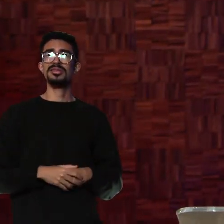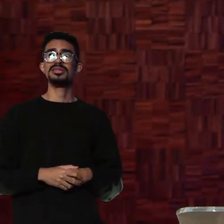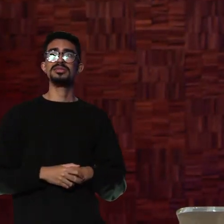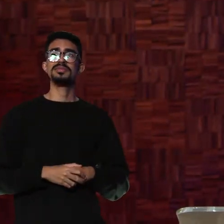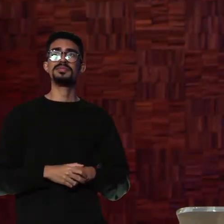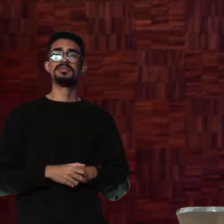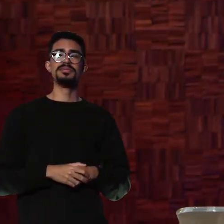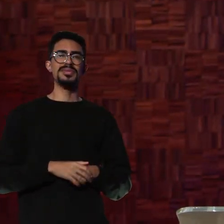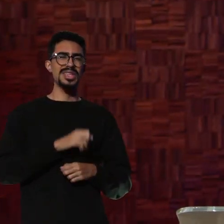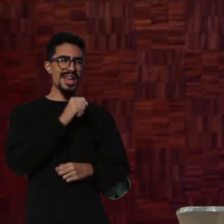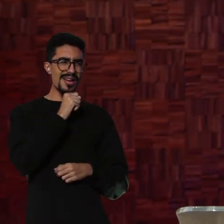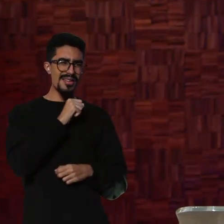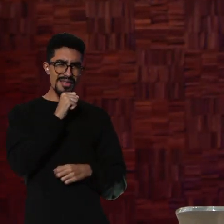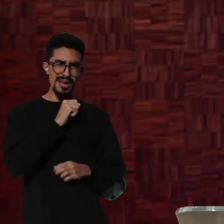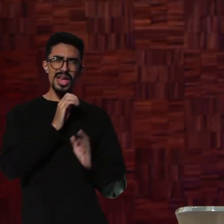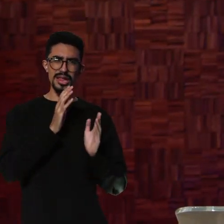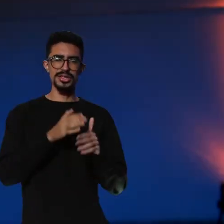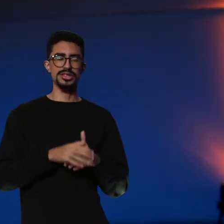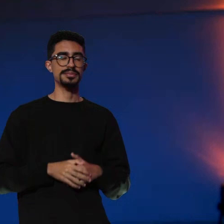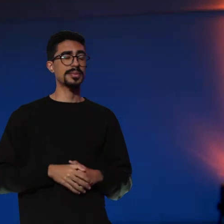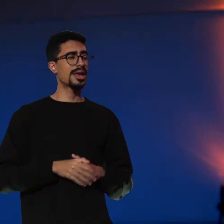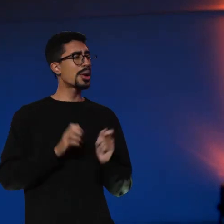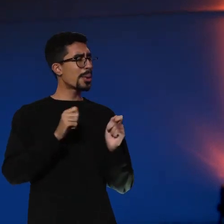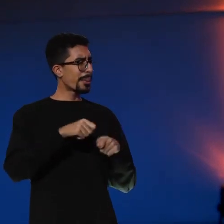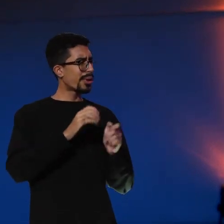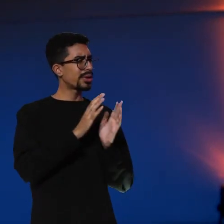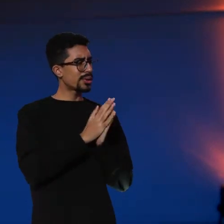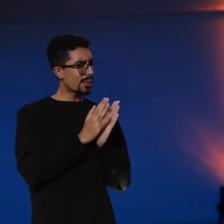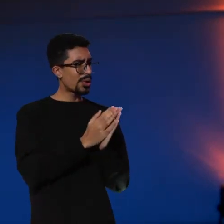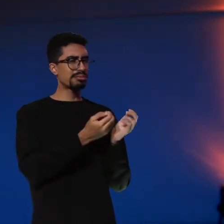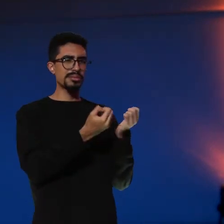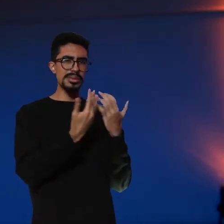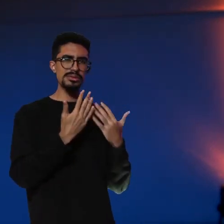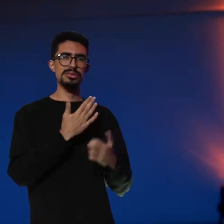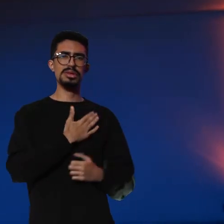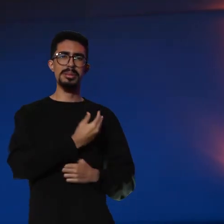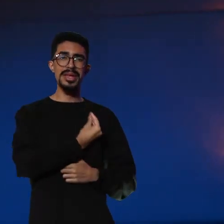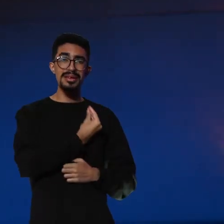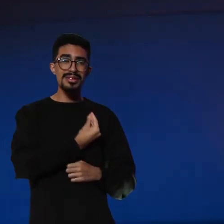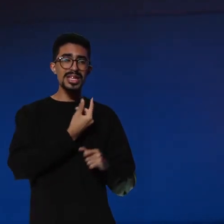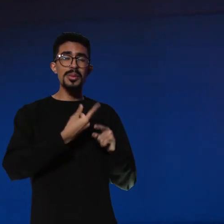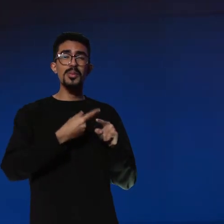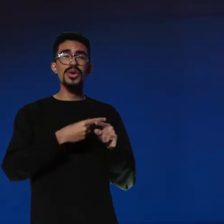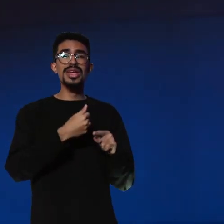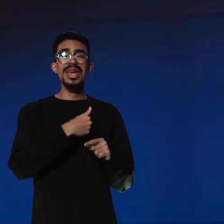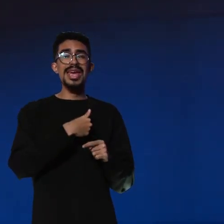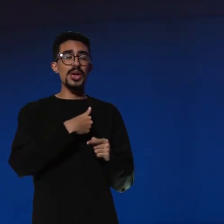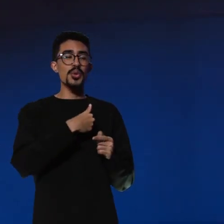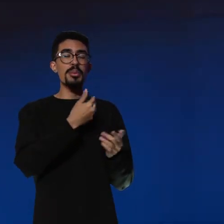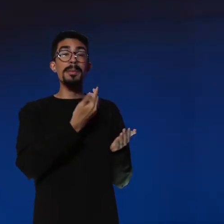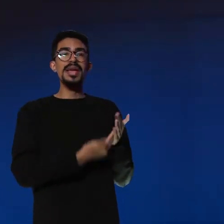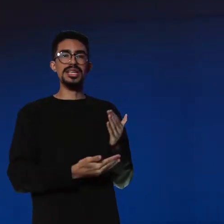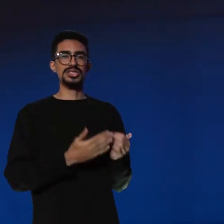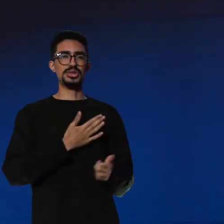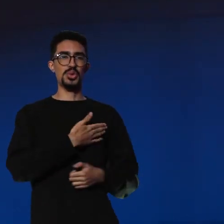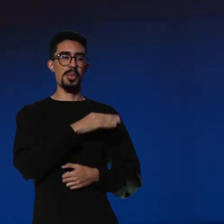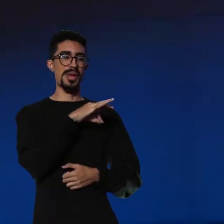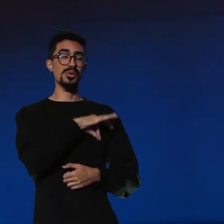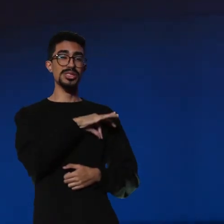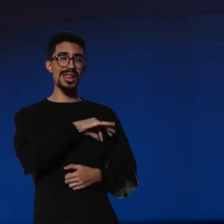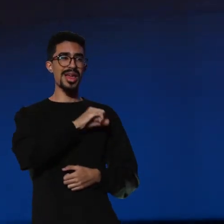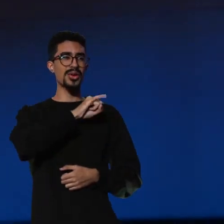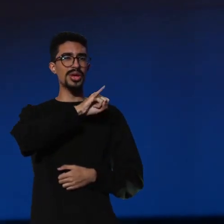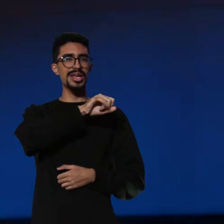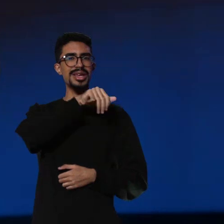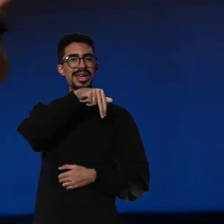dela. E ela precisava voltar para uma cidade para representar todas as questões médicas para poder manter o benefício que ela tinha. Eu queria que vocês